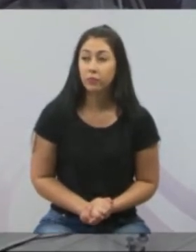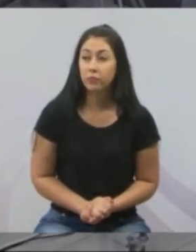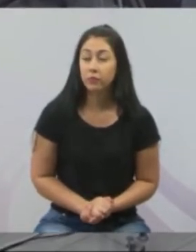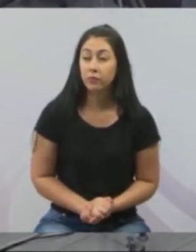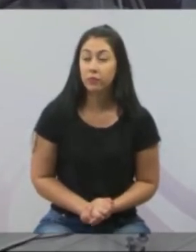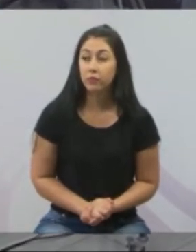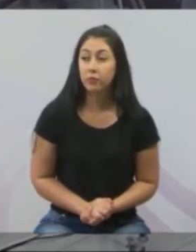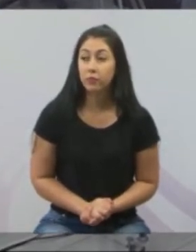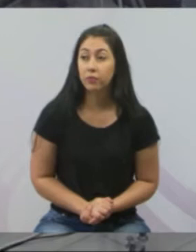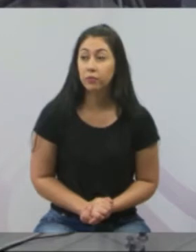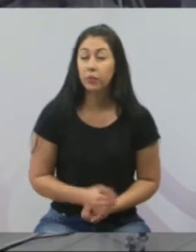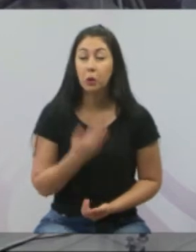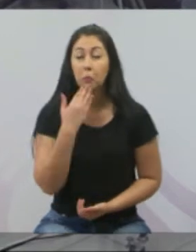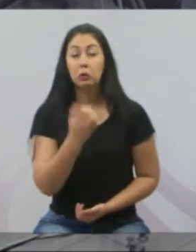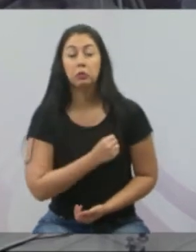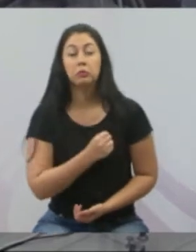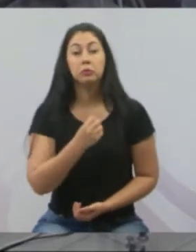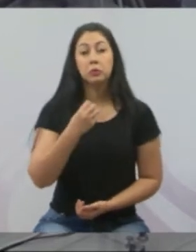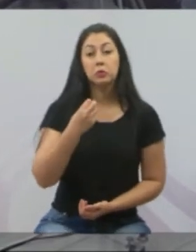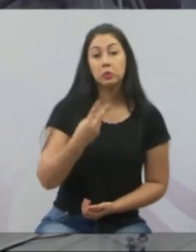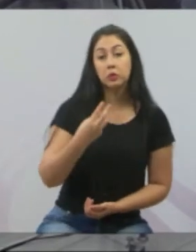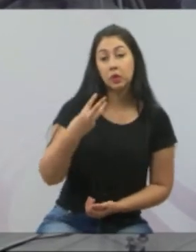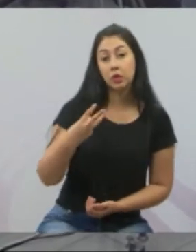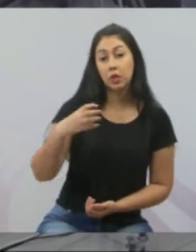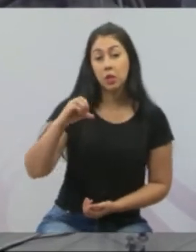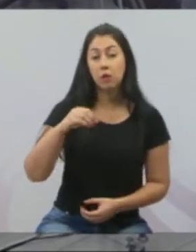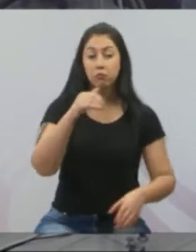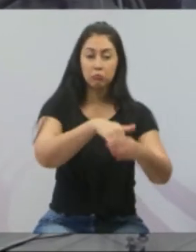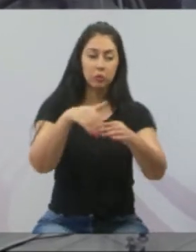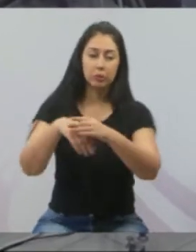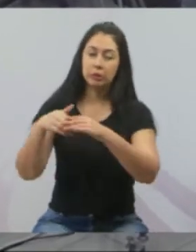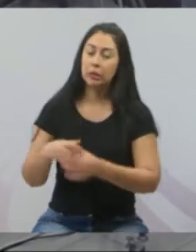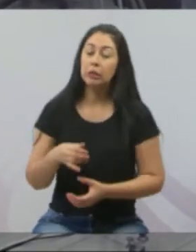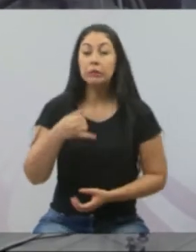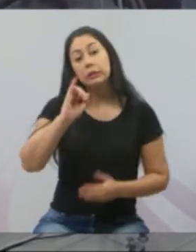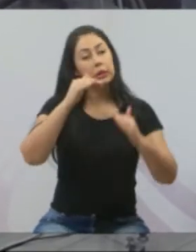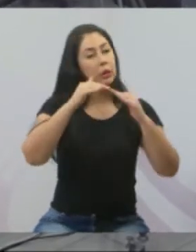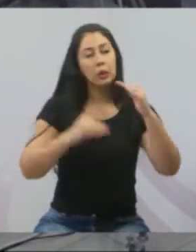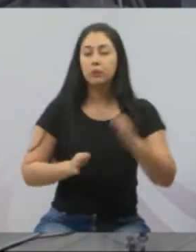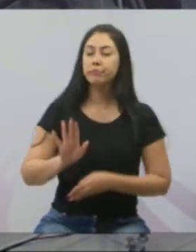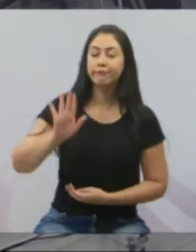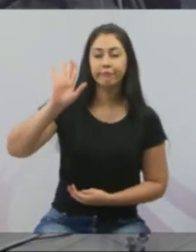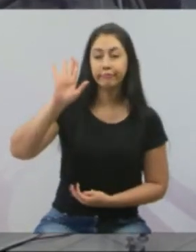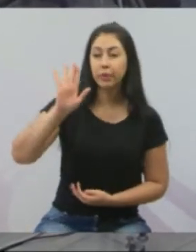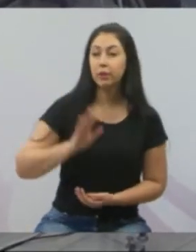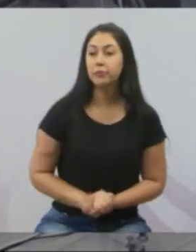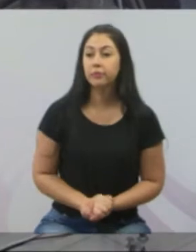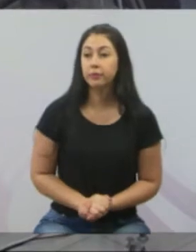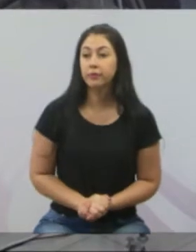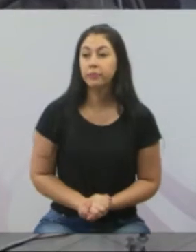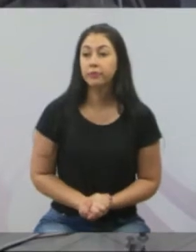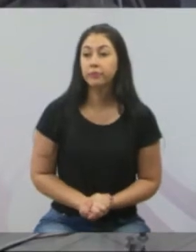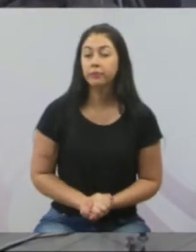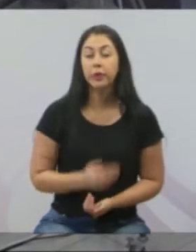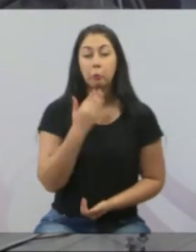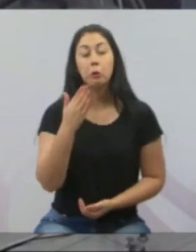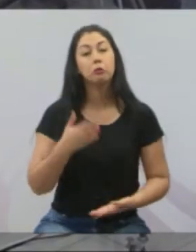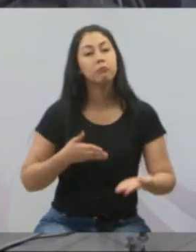as formalidades regimentais, seja oficiado da EDP, solicitando o reposicionamento de poste instalado em frente à garagem do imóvel de